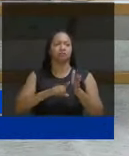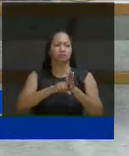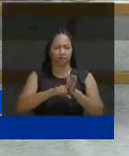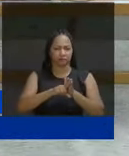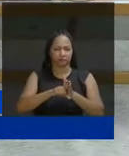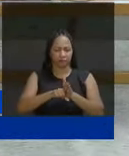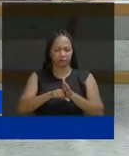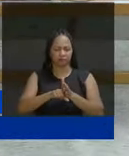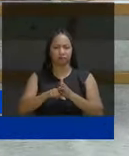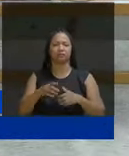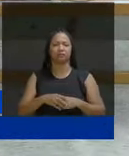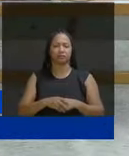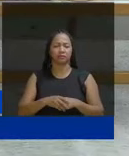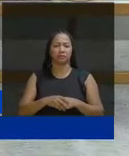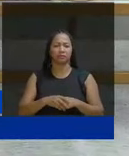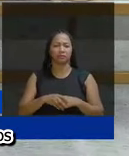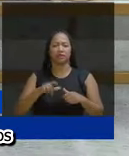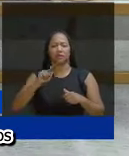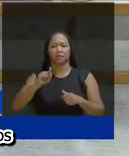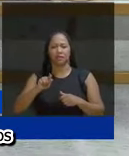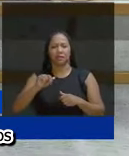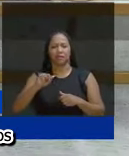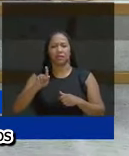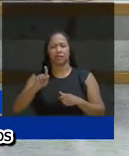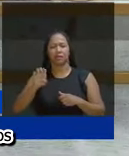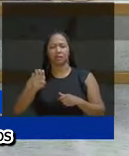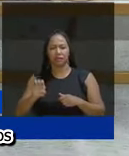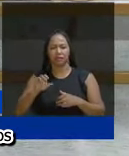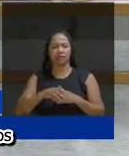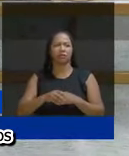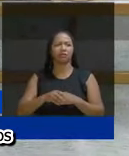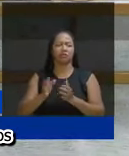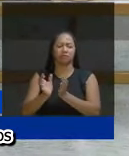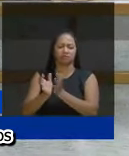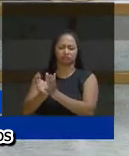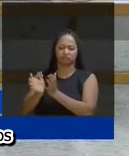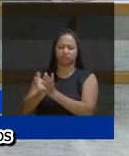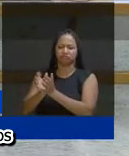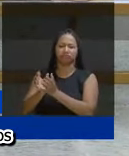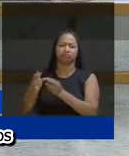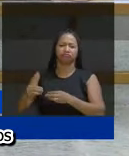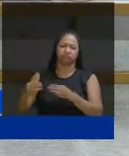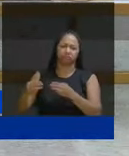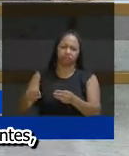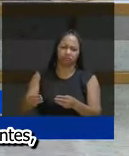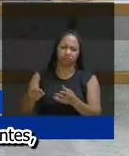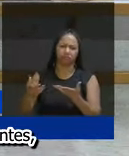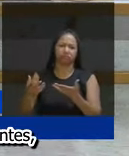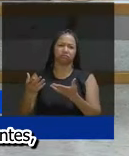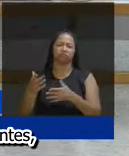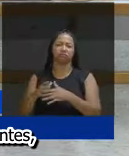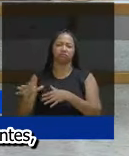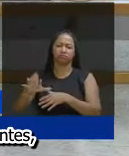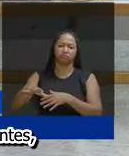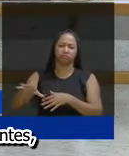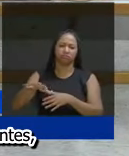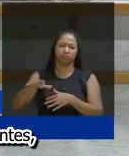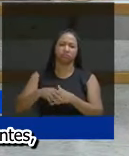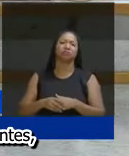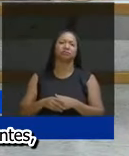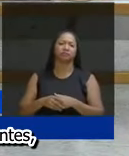verificou que na AIGE, que foi proposta pelo órgão ministerial contra os requerentes de registro